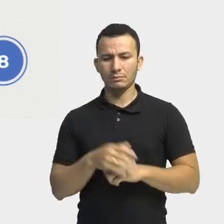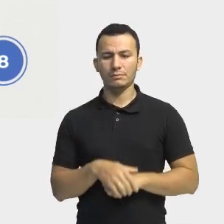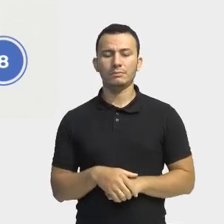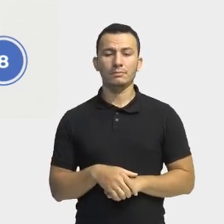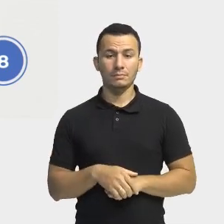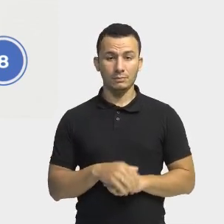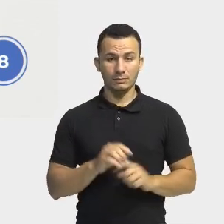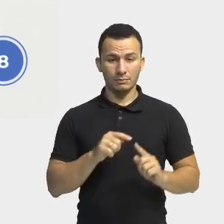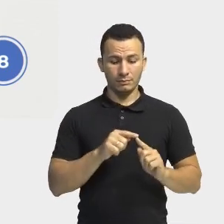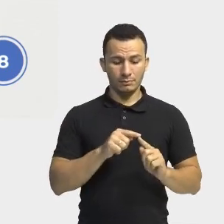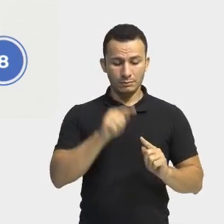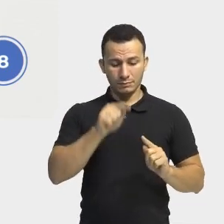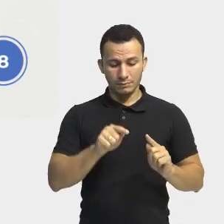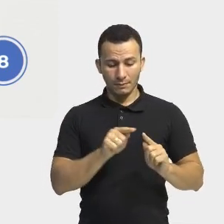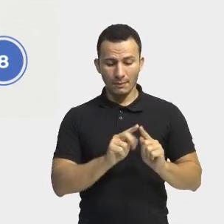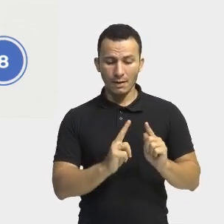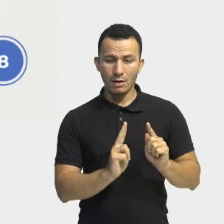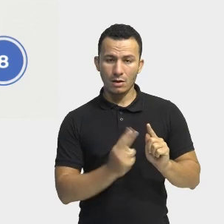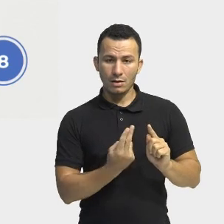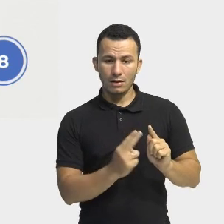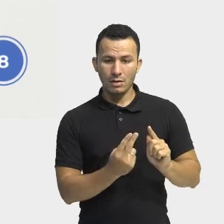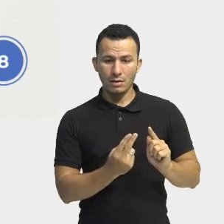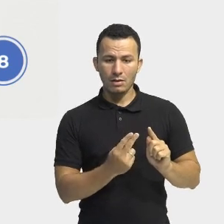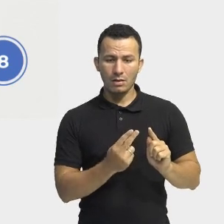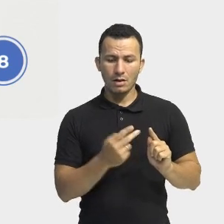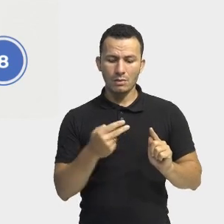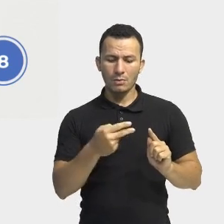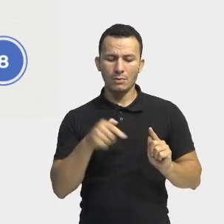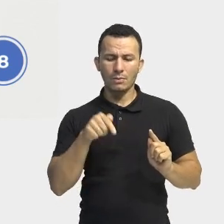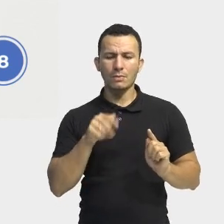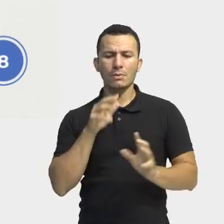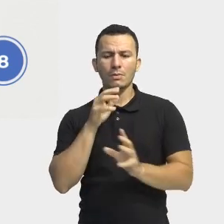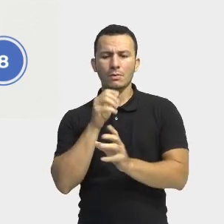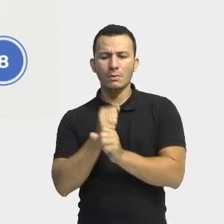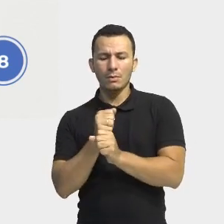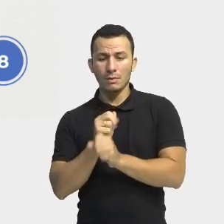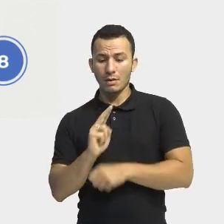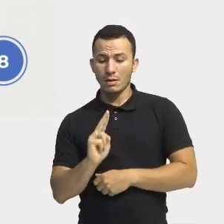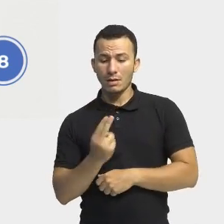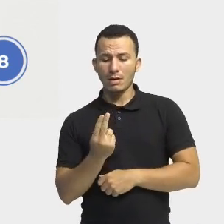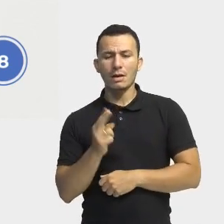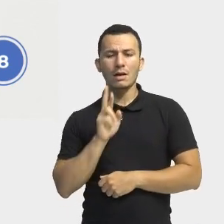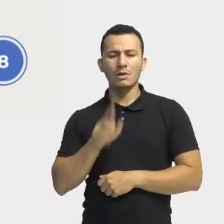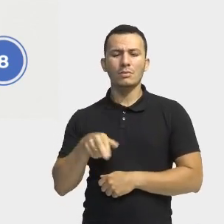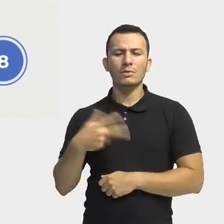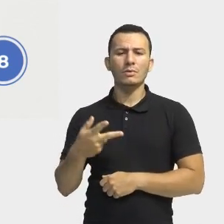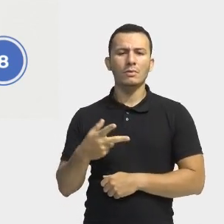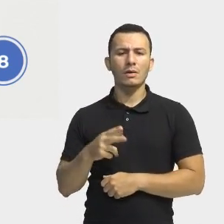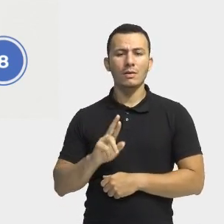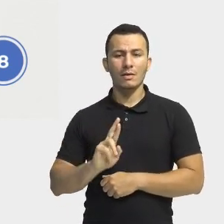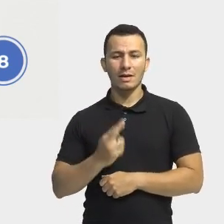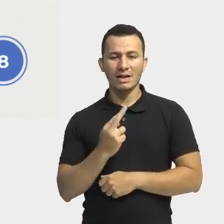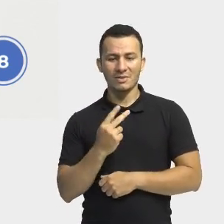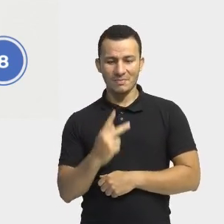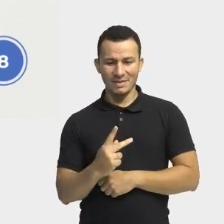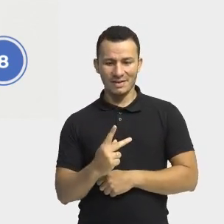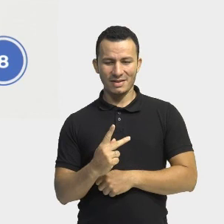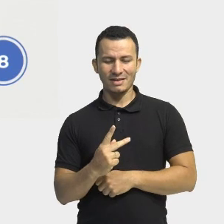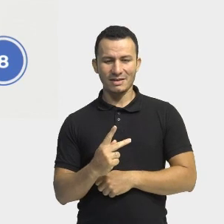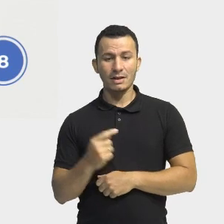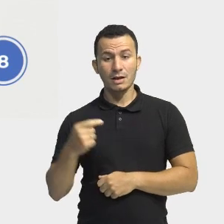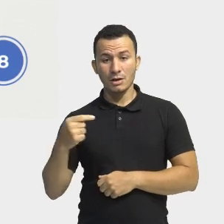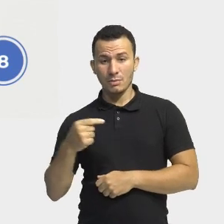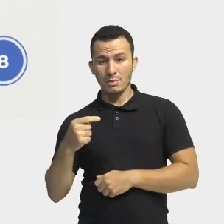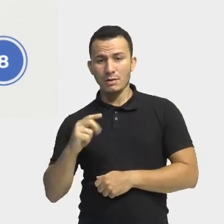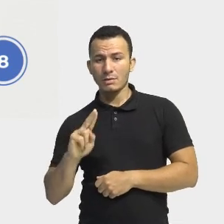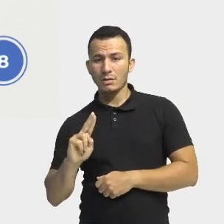cá. É igual a entalpia final. O que é entalpia final? É o produto menos a